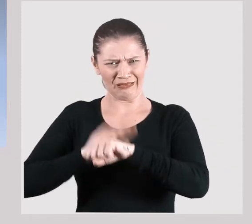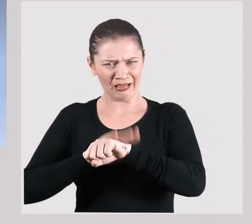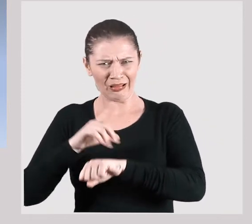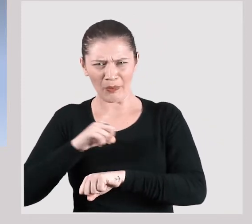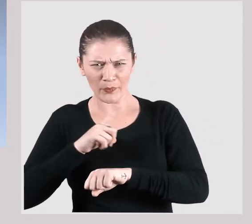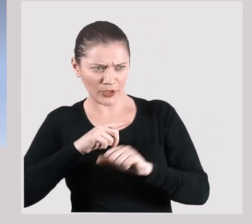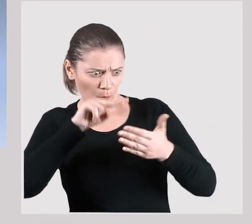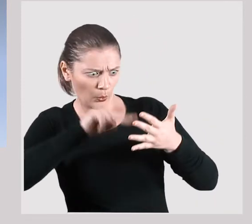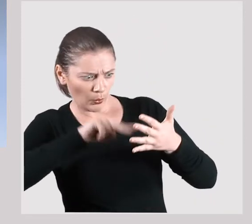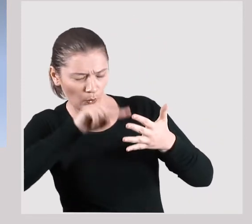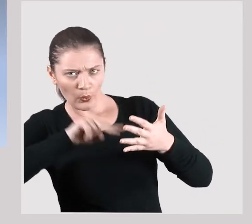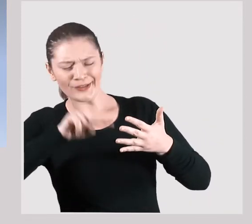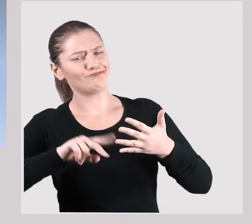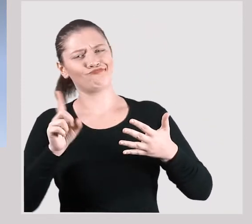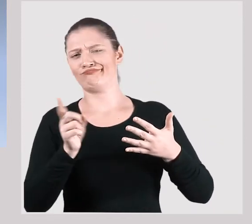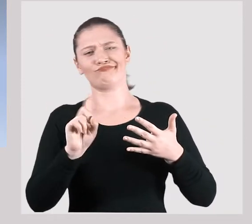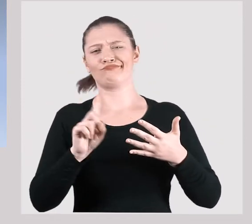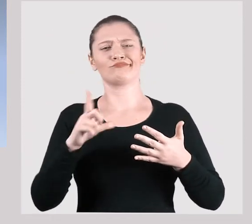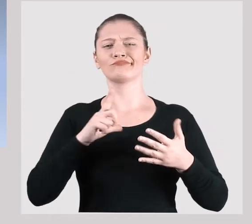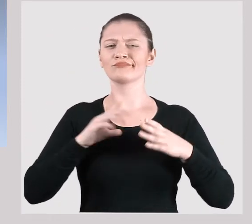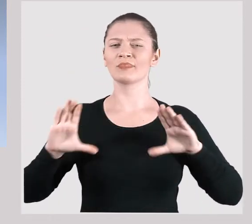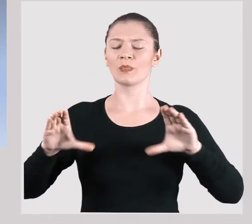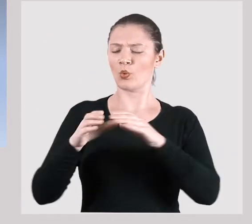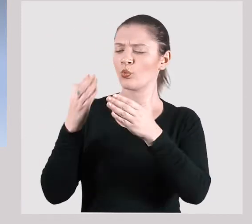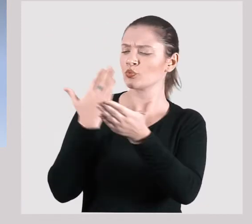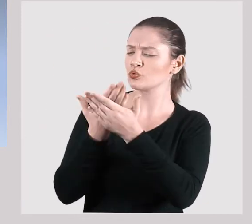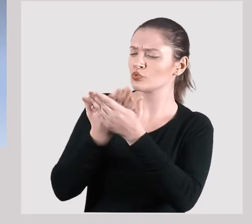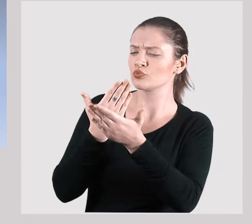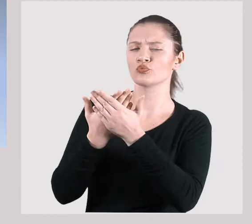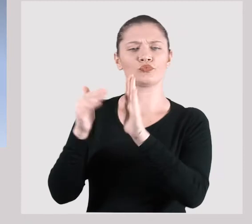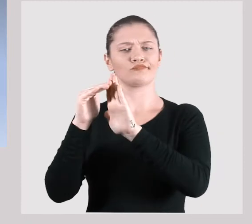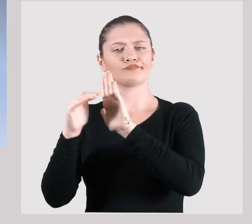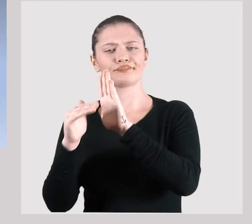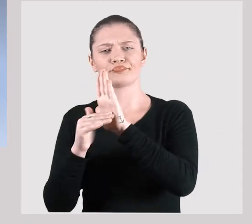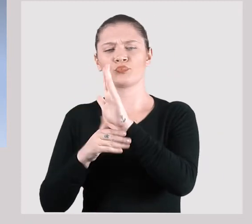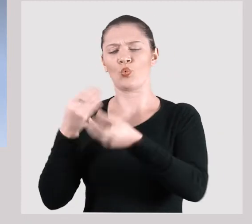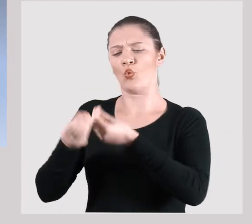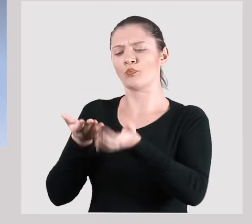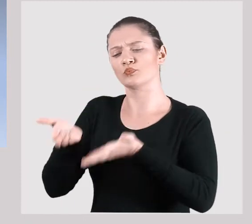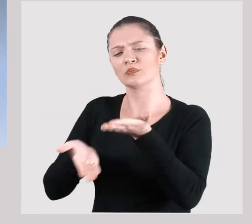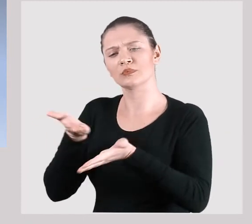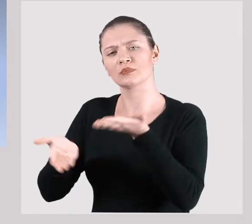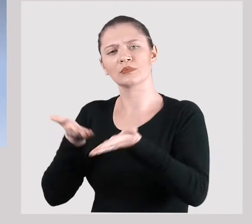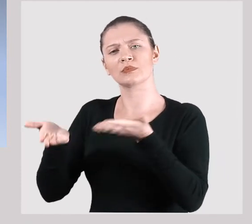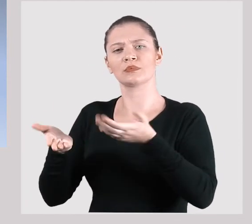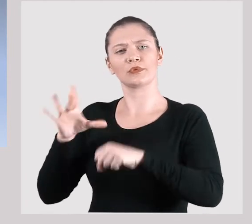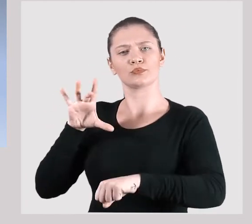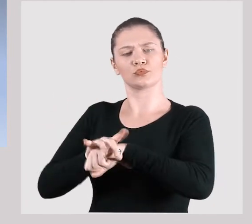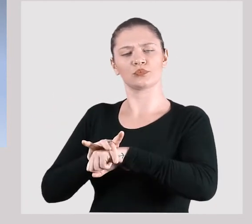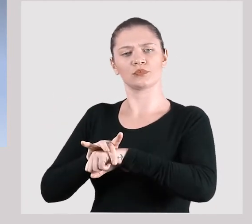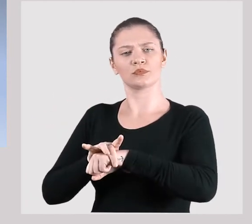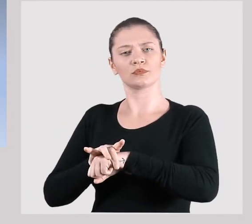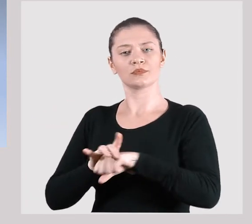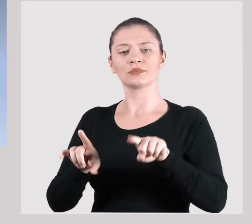Tem grupos que fazem um estudo, fazem as diretrizes de como tratar determinada patologia. E só que